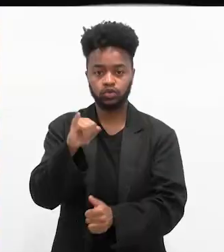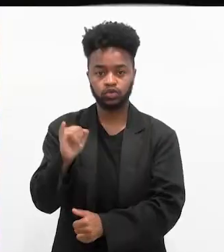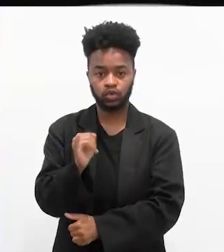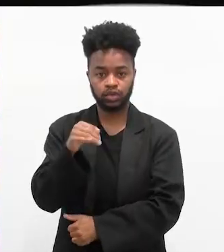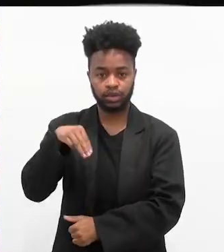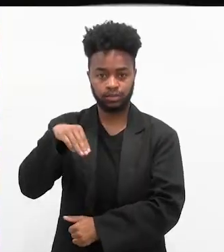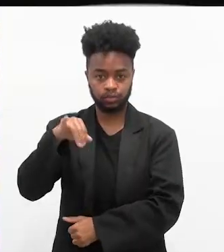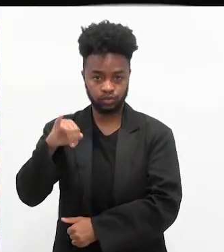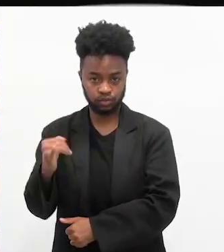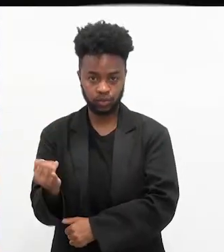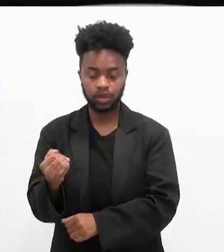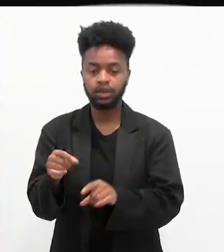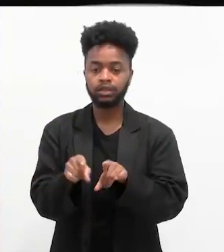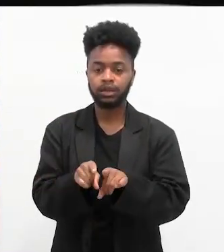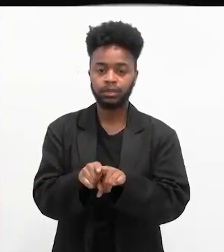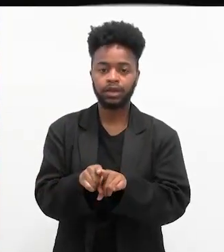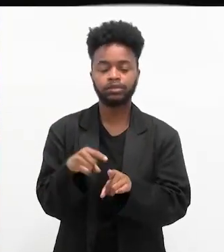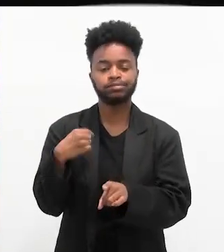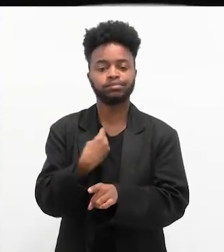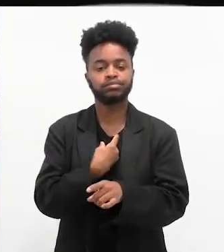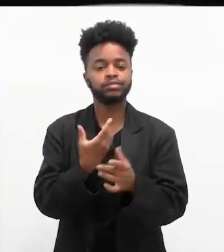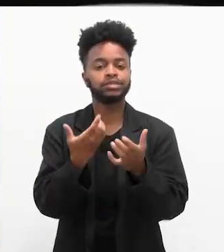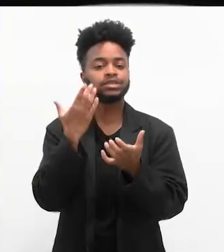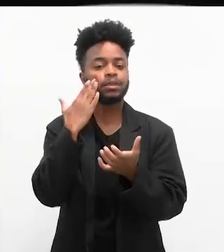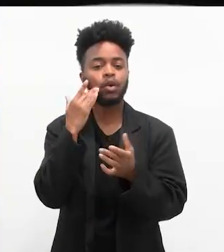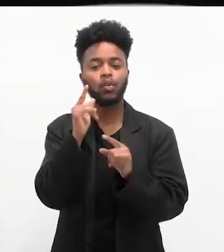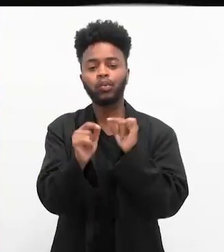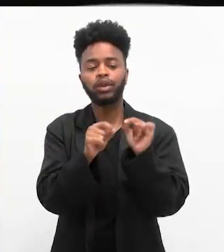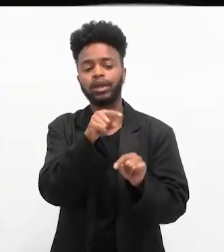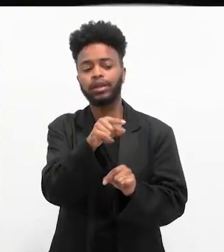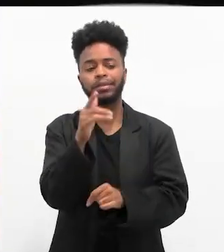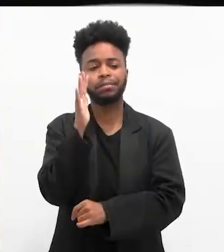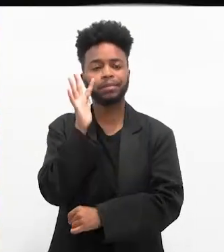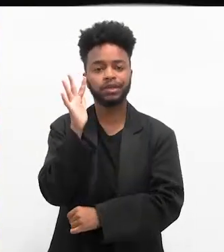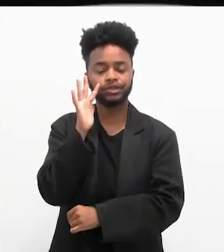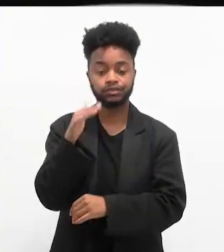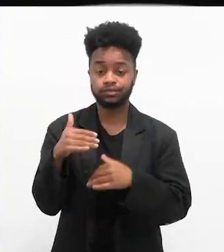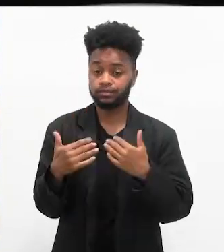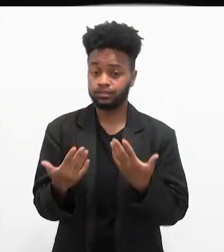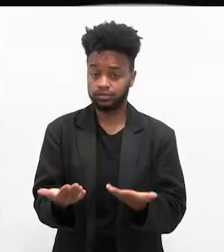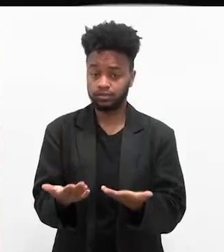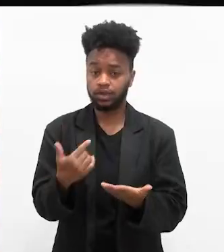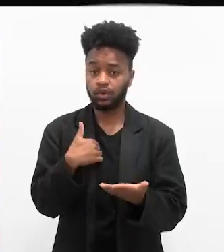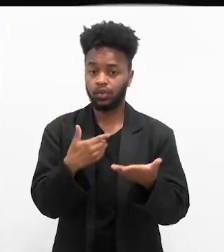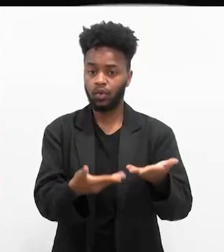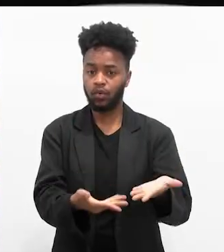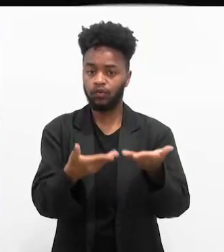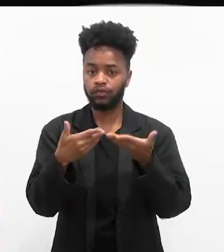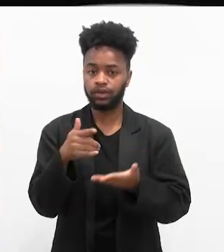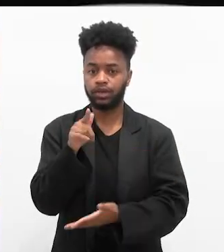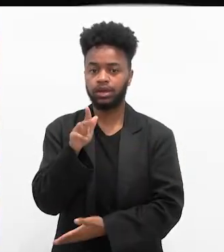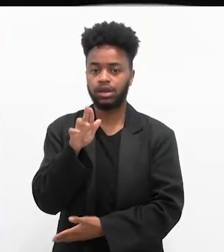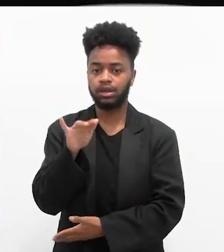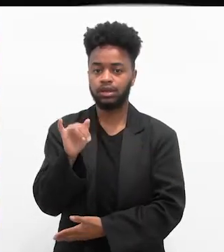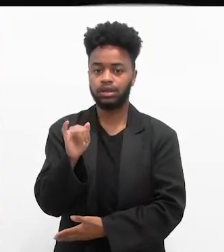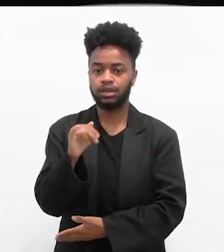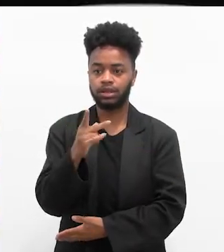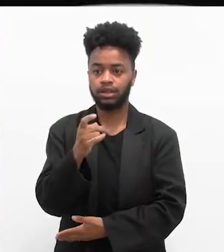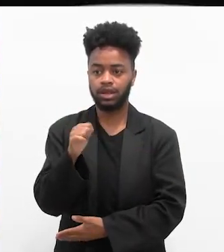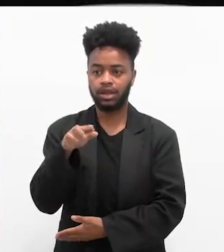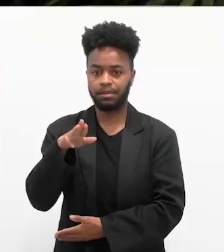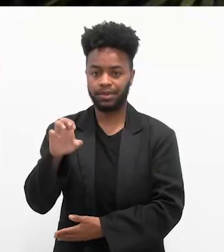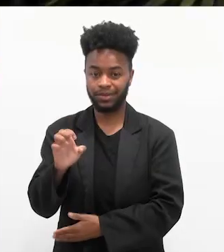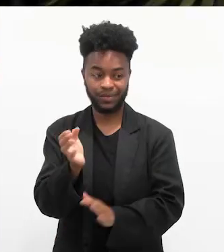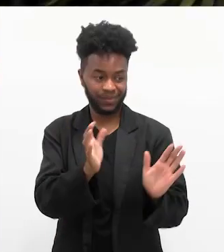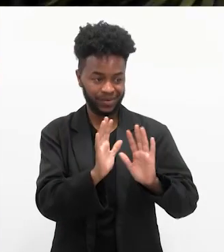da Juventude, e saber o que o seminarista está esperando. E para isso, eu estou recebendo o Guilherme